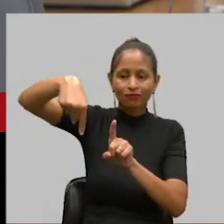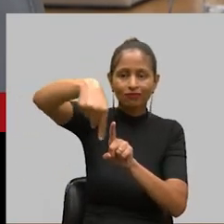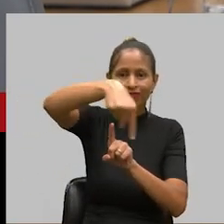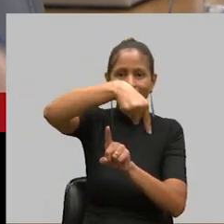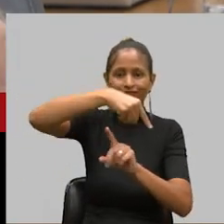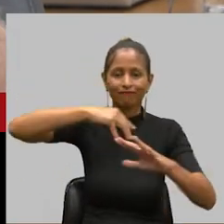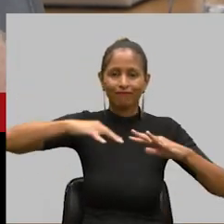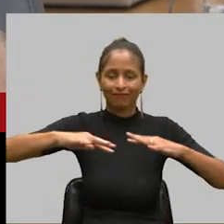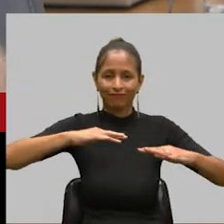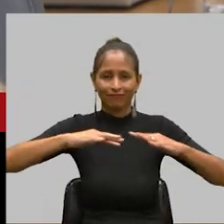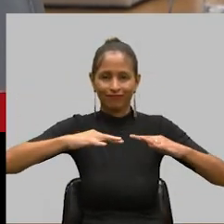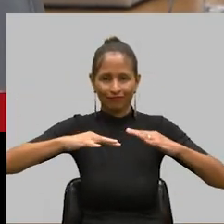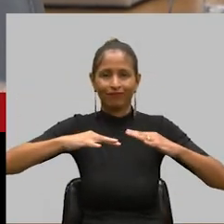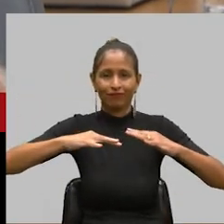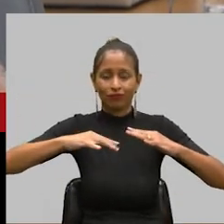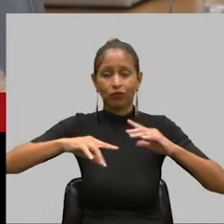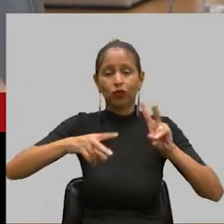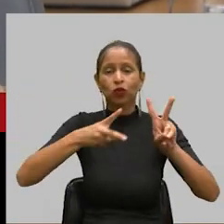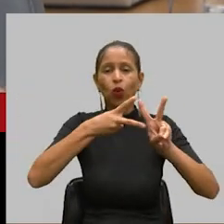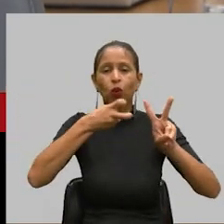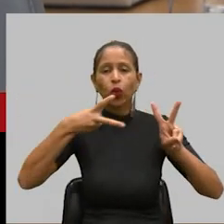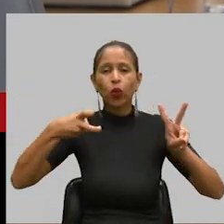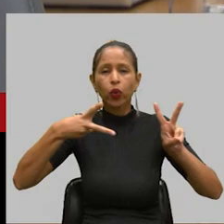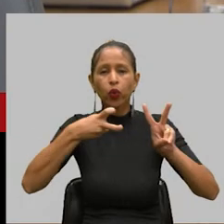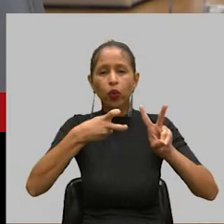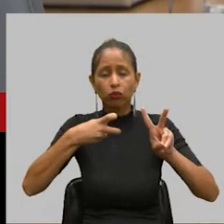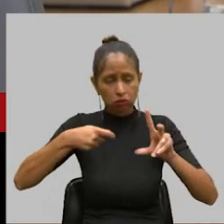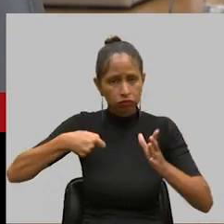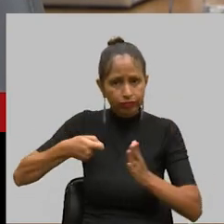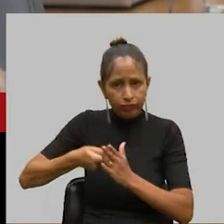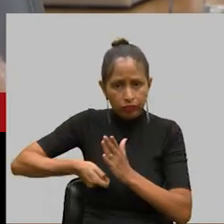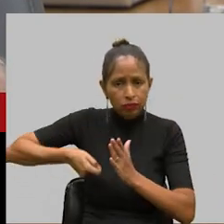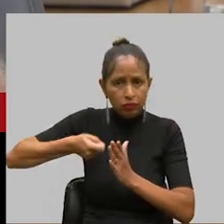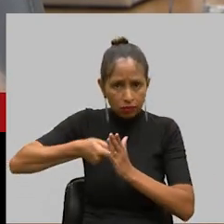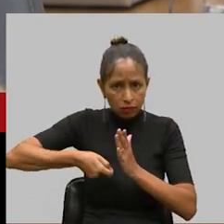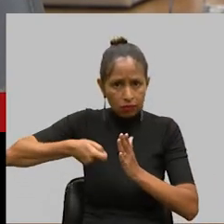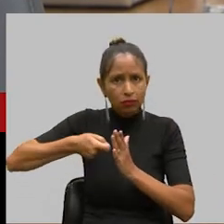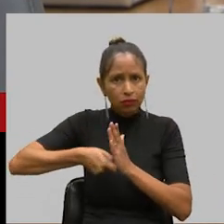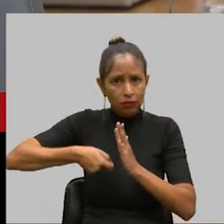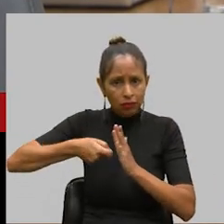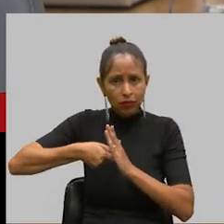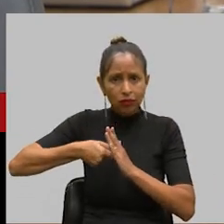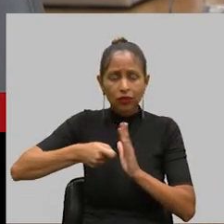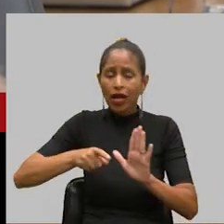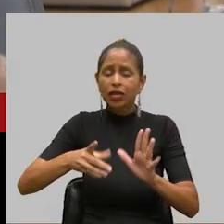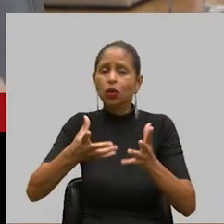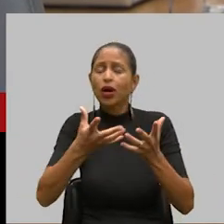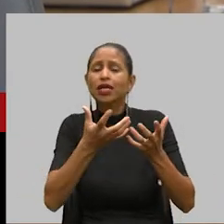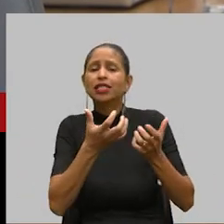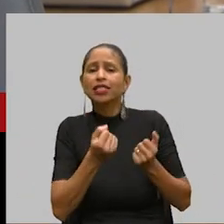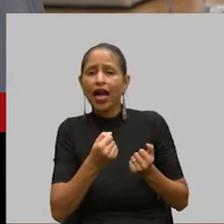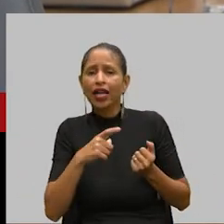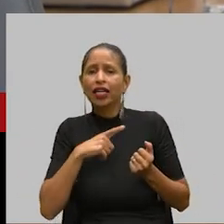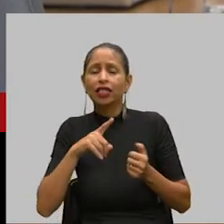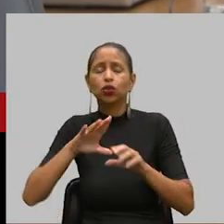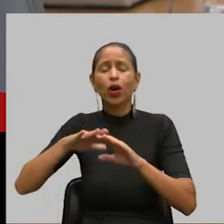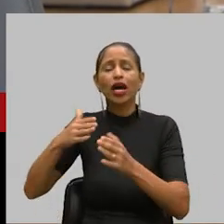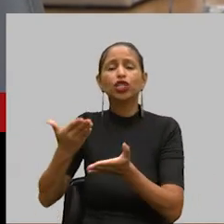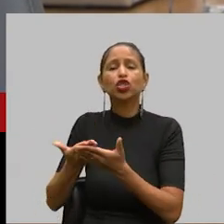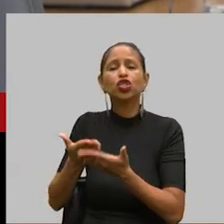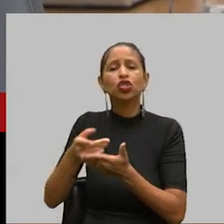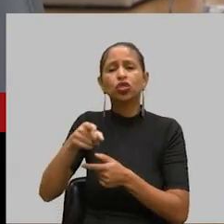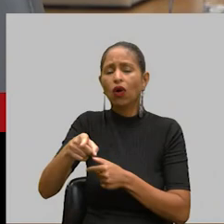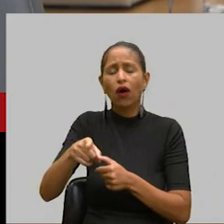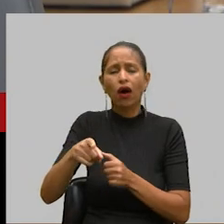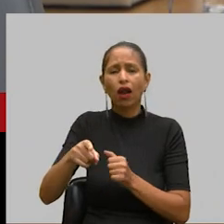movimentos o movimento indígena tem suas lutas eles não admitem por exemplo que em suas escolas eh